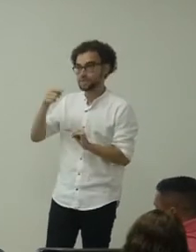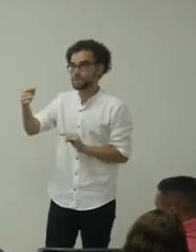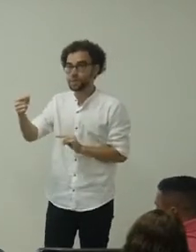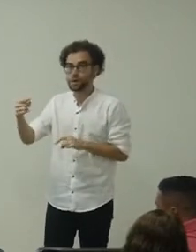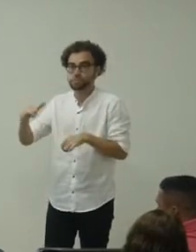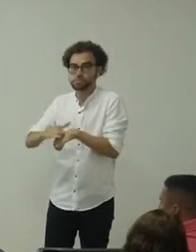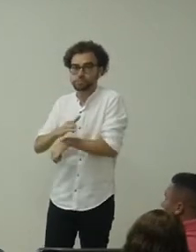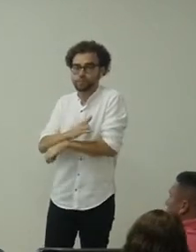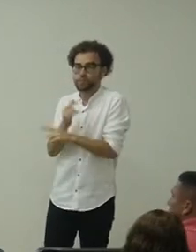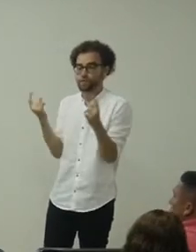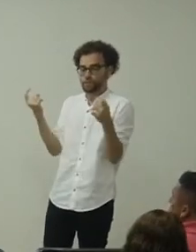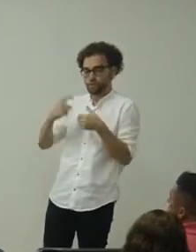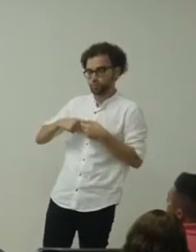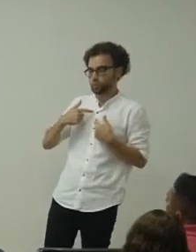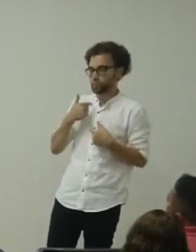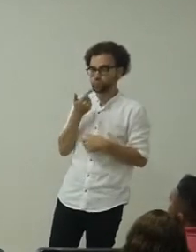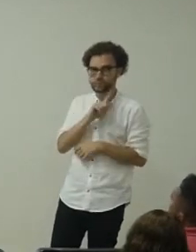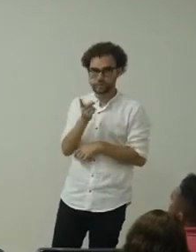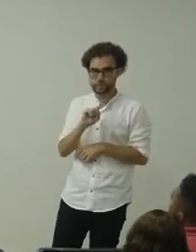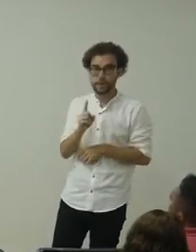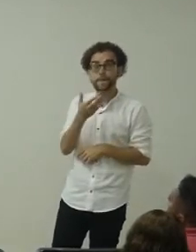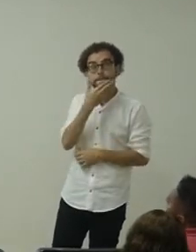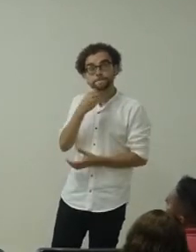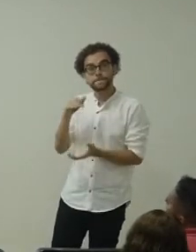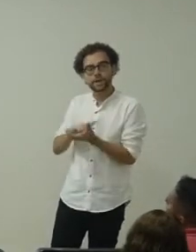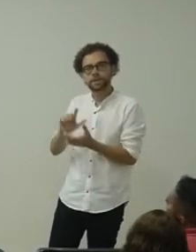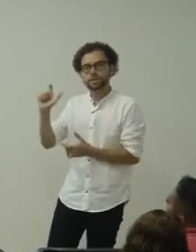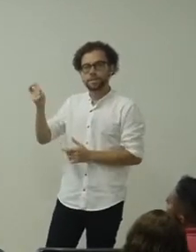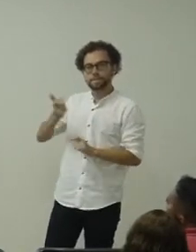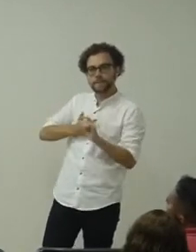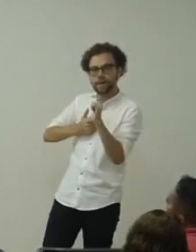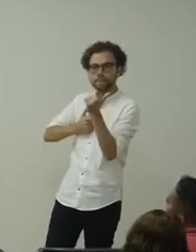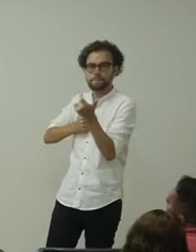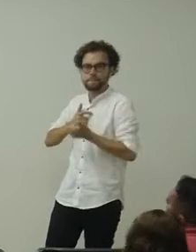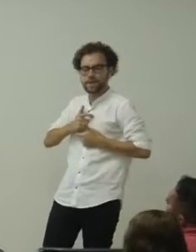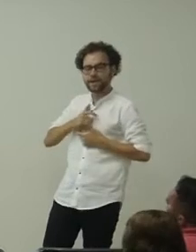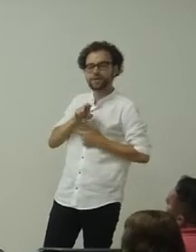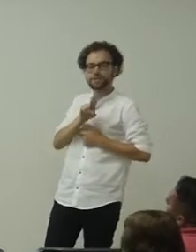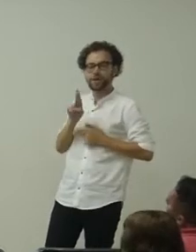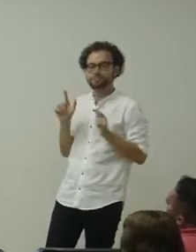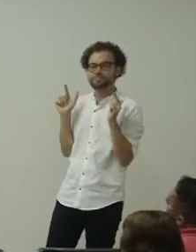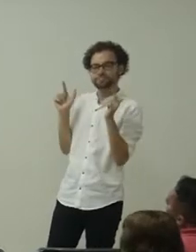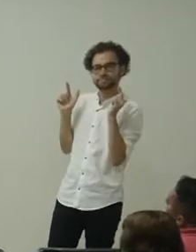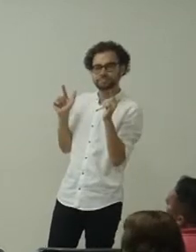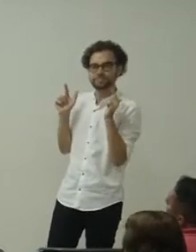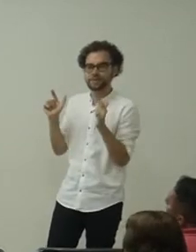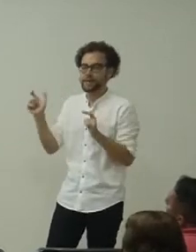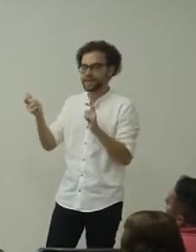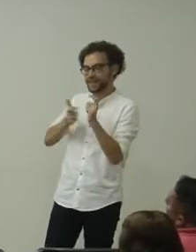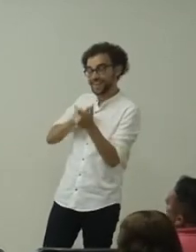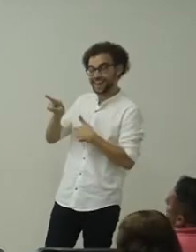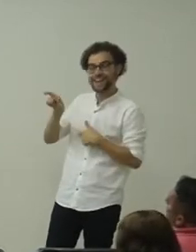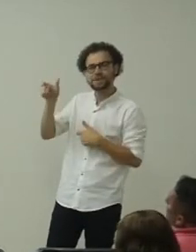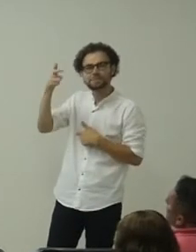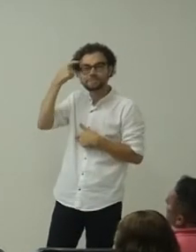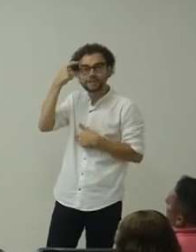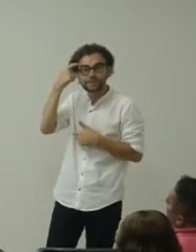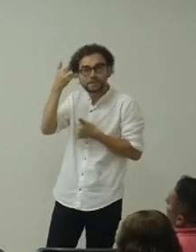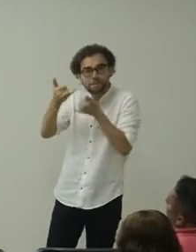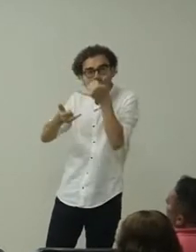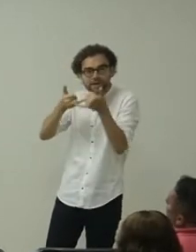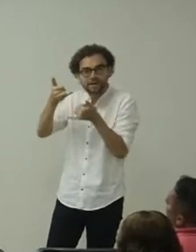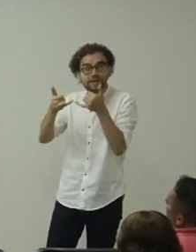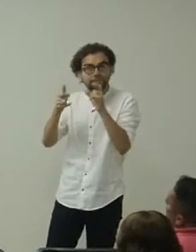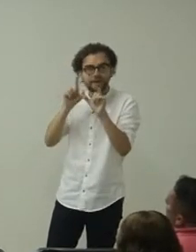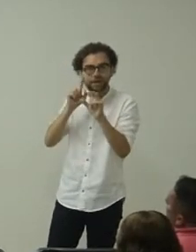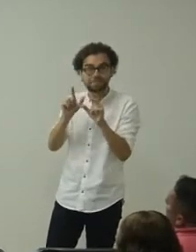colocou apelidos ofensivos em mim. Só que, para ele, é apenas brincadeira, holofote para essa palavra, brincadeira.